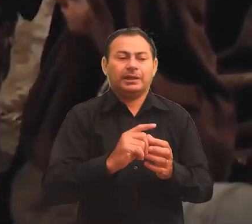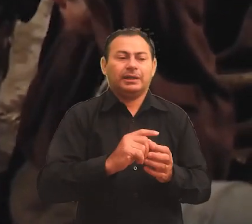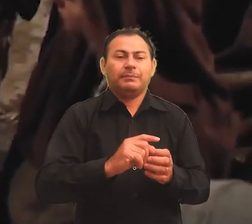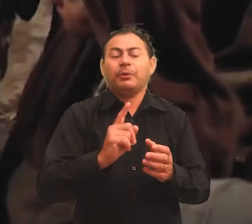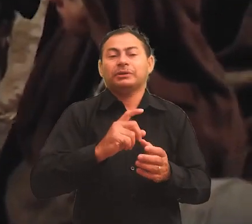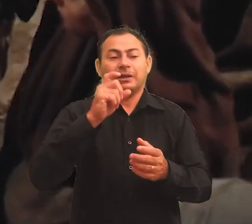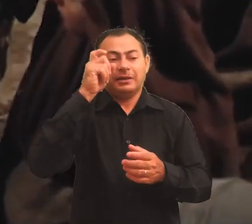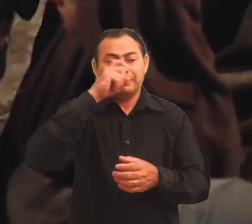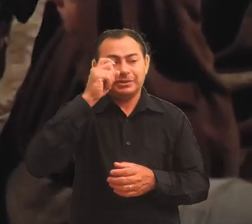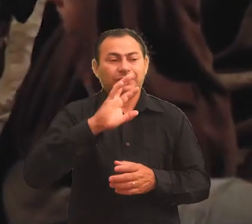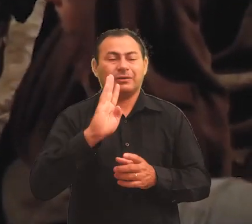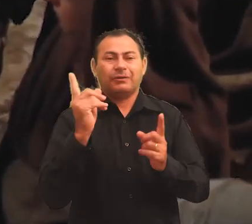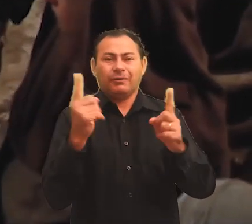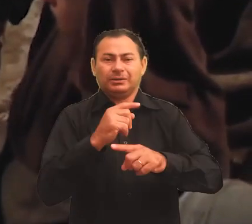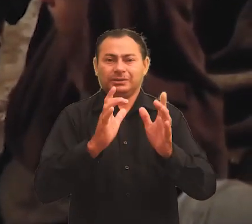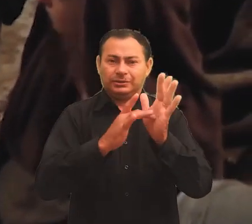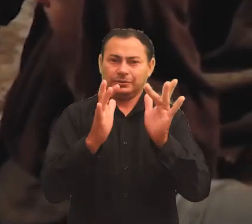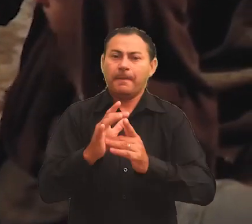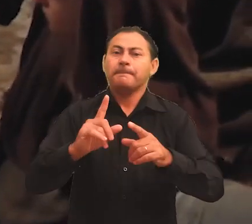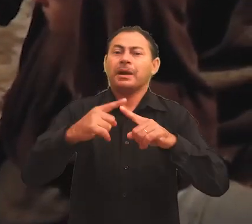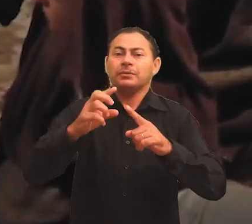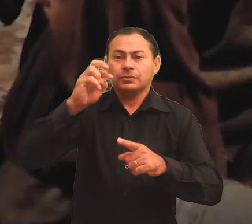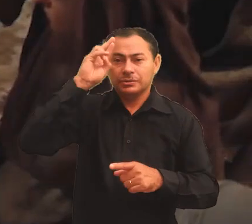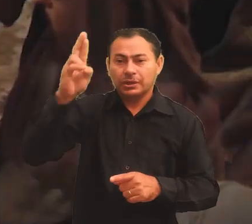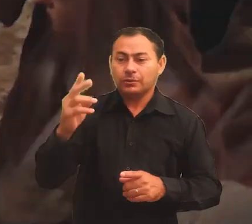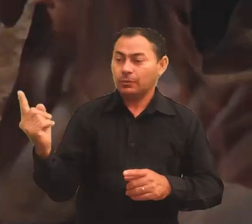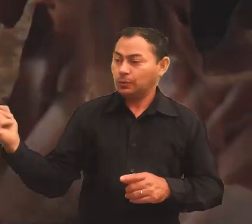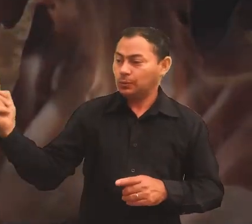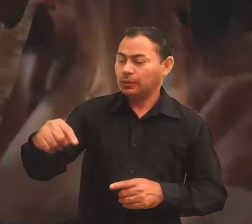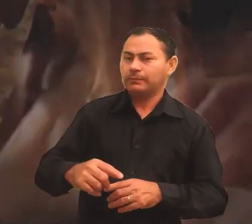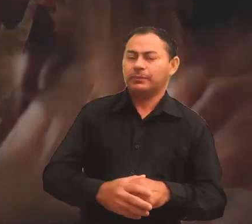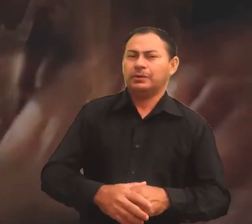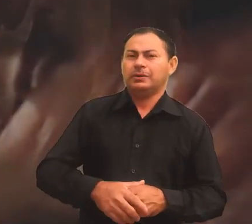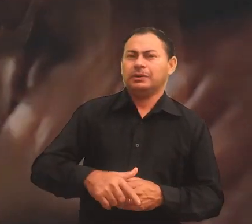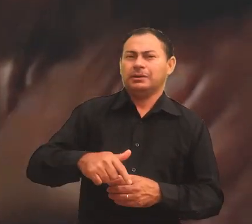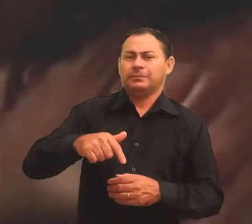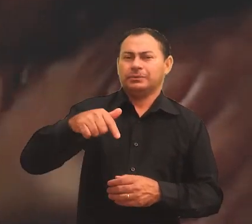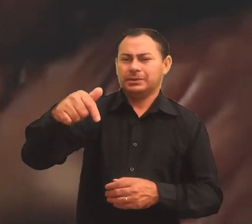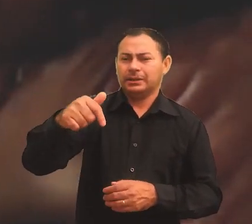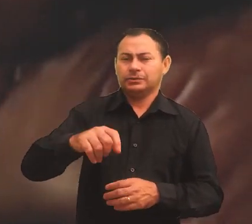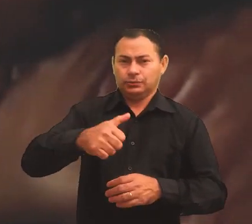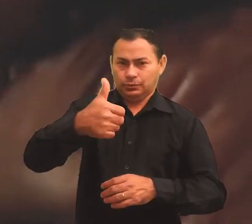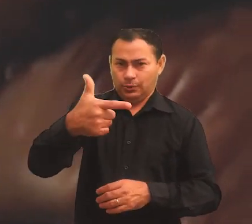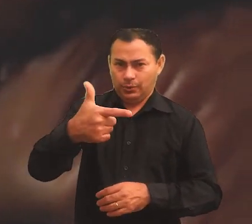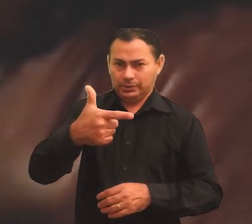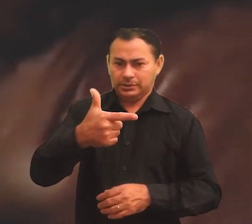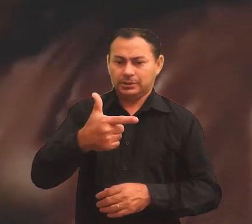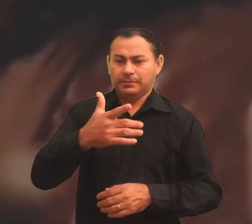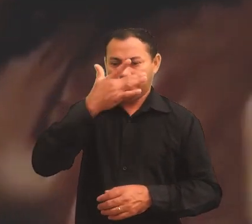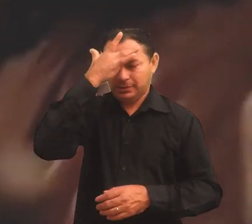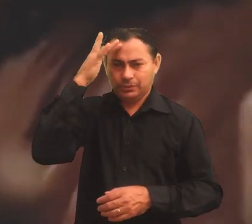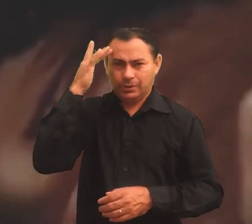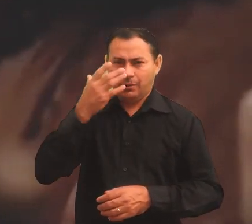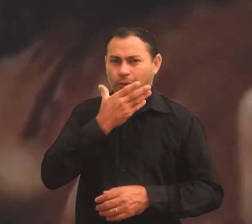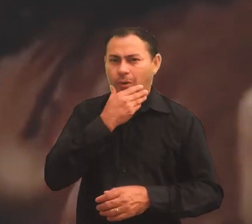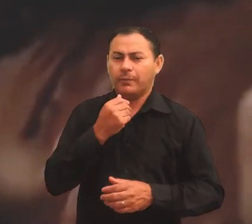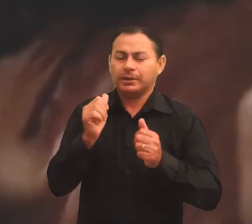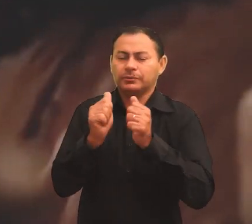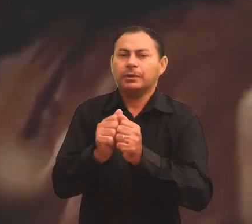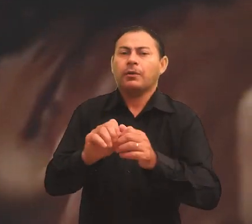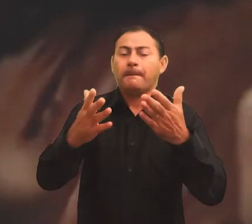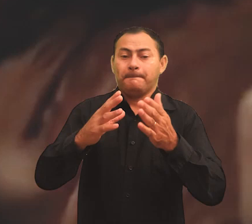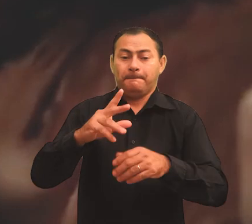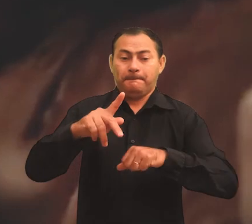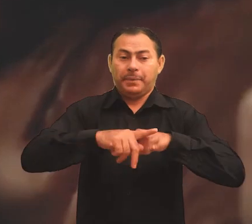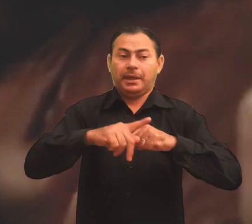a Jesus. Mas o Senhor apareceu para 7 dos 12 homens que estiveram com ele na última ceia, quando